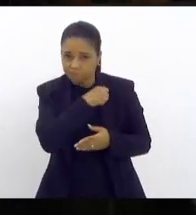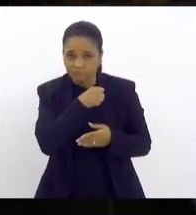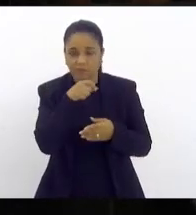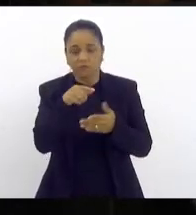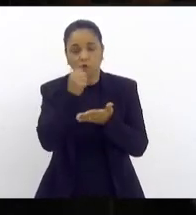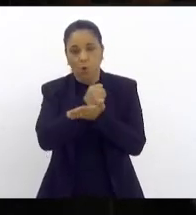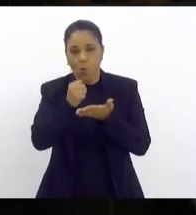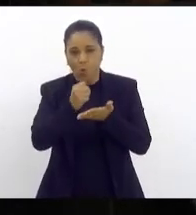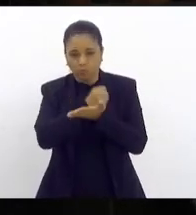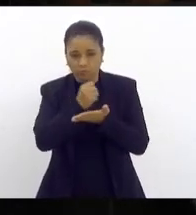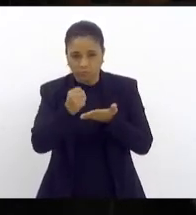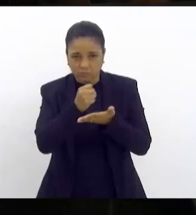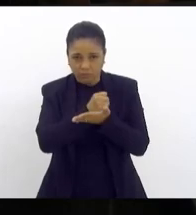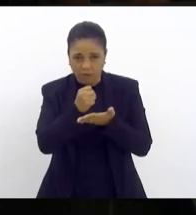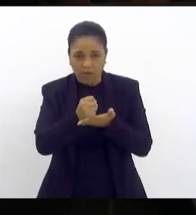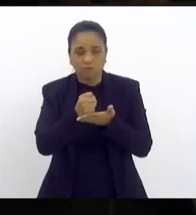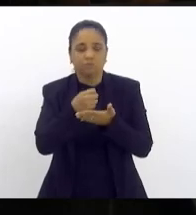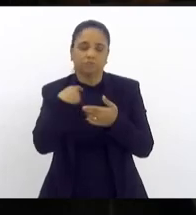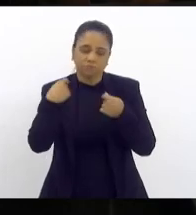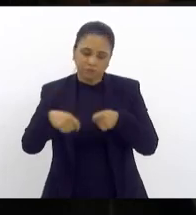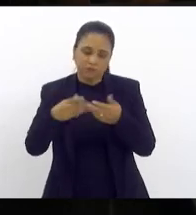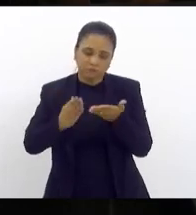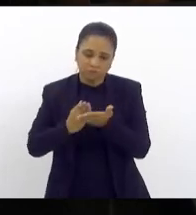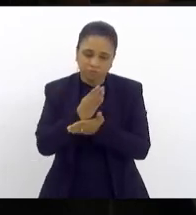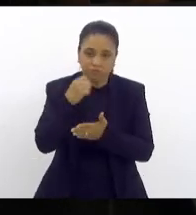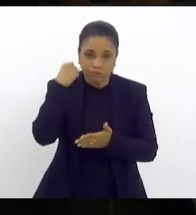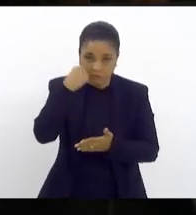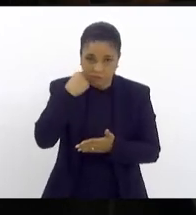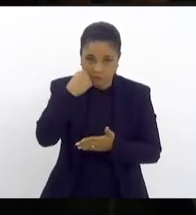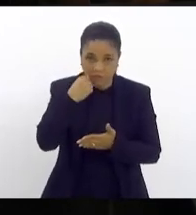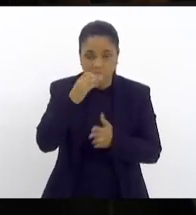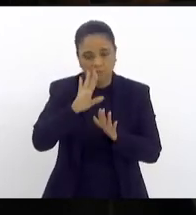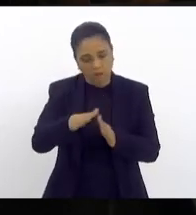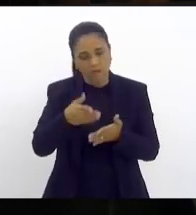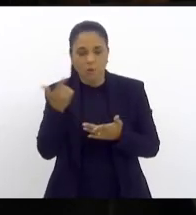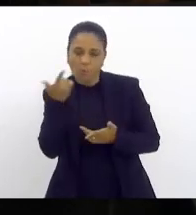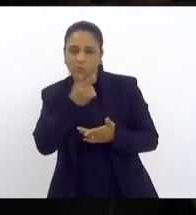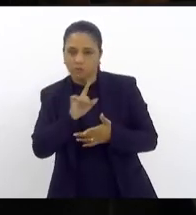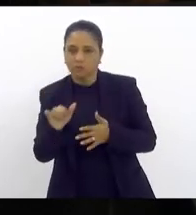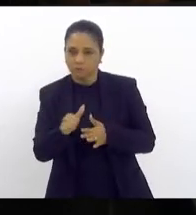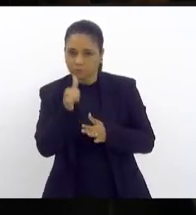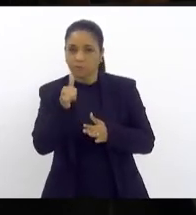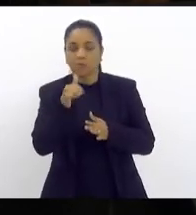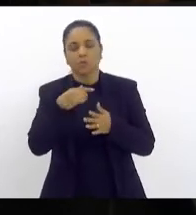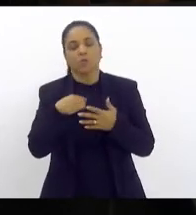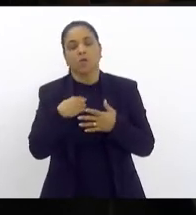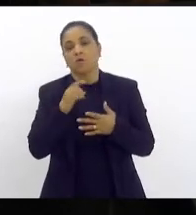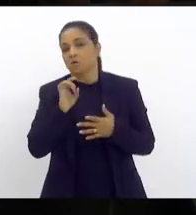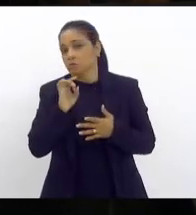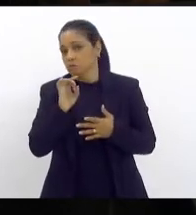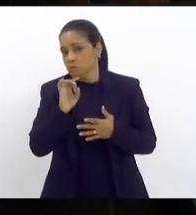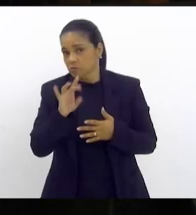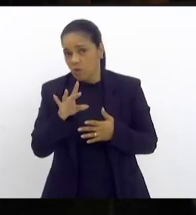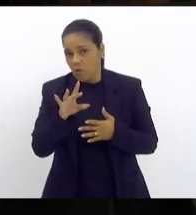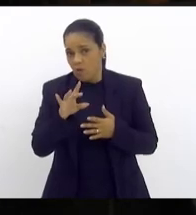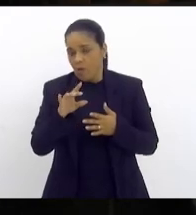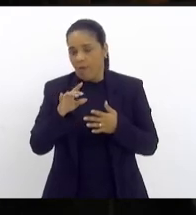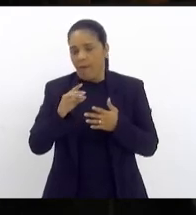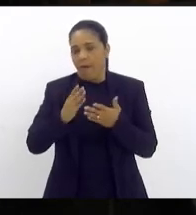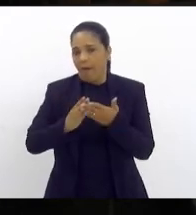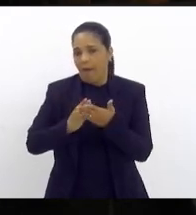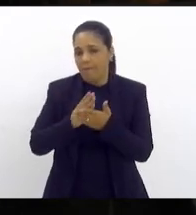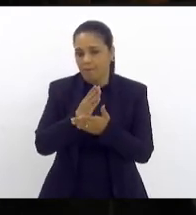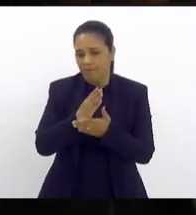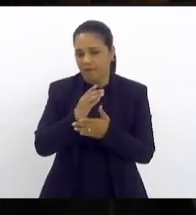essa medida provisória ainda tem que ser aprovada no senado mas já foi um primeiro passo mas não é suficiente é preciso que o ministério da